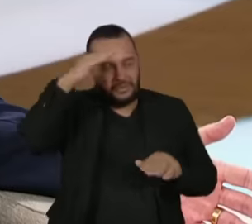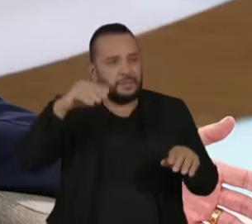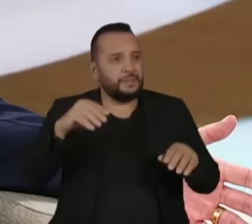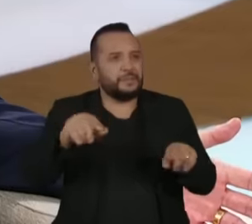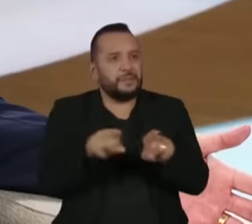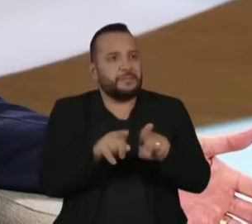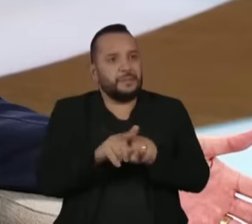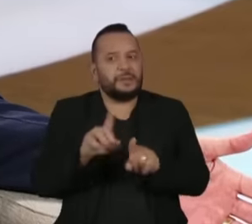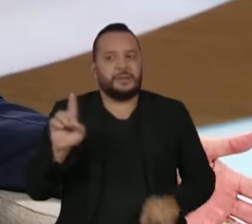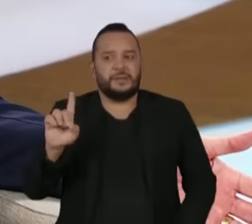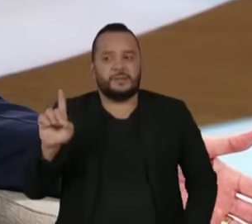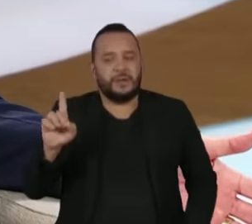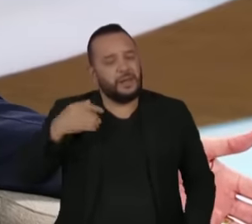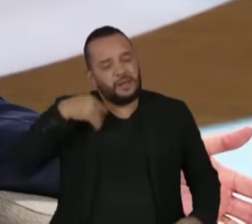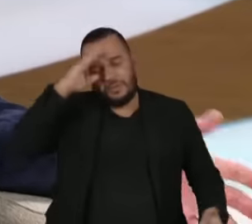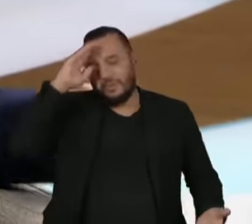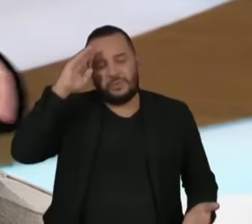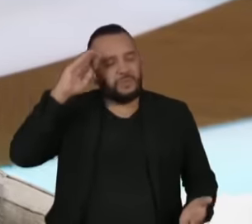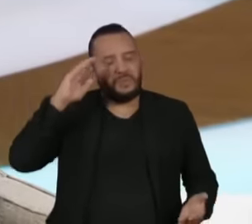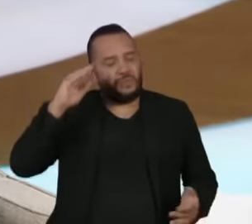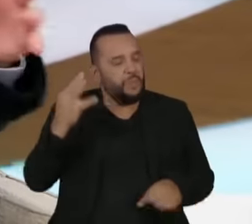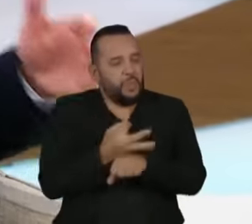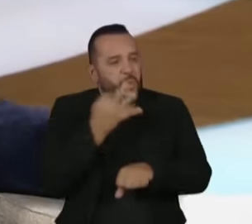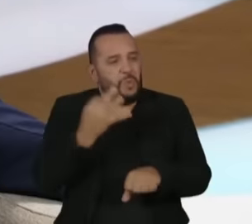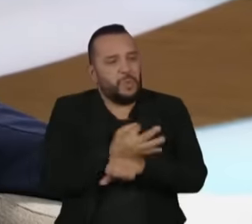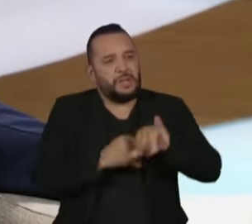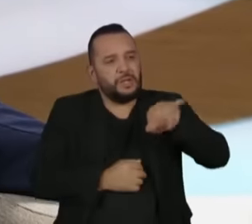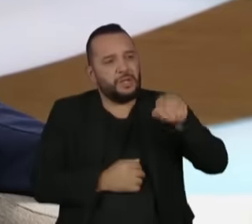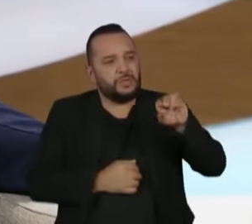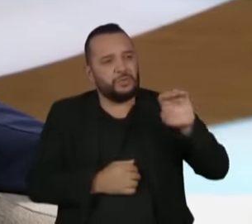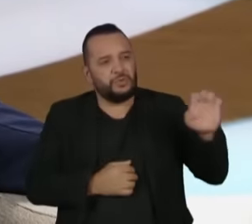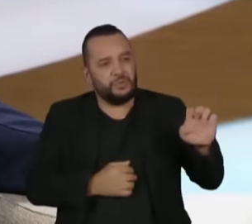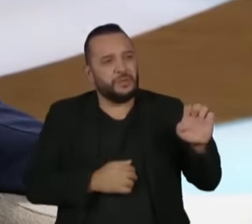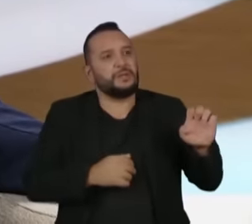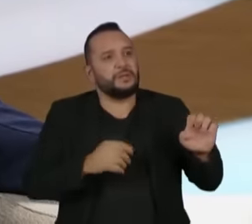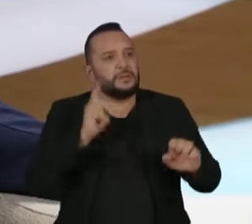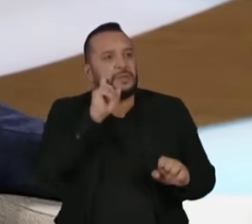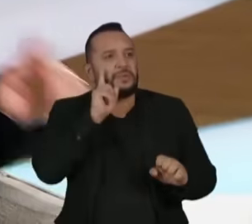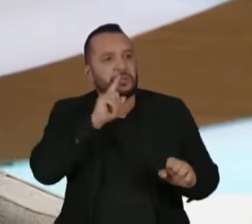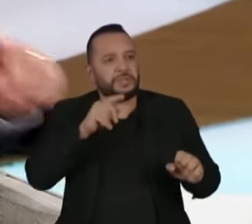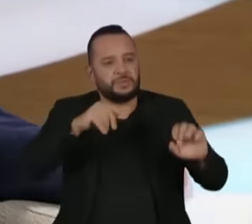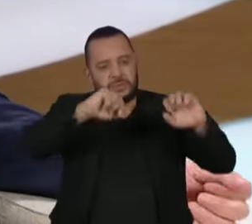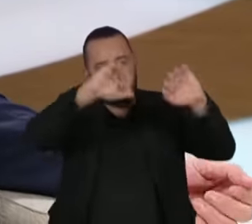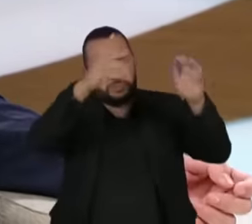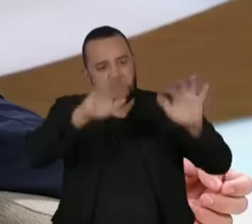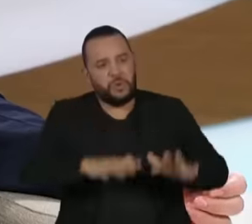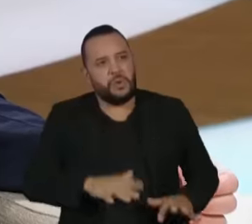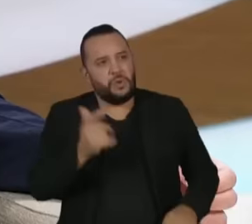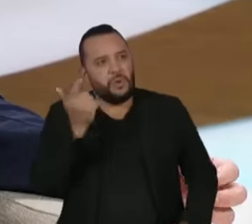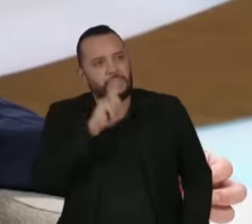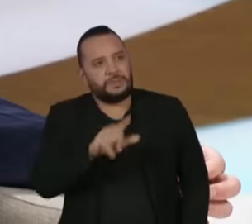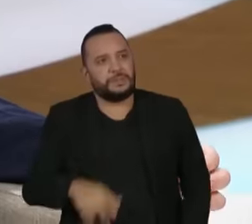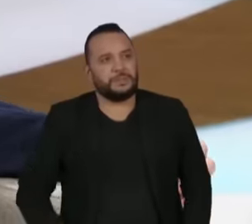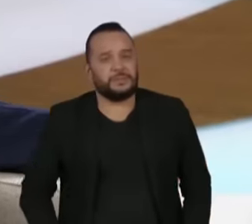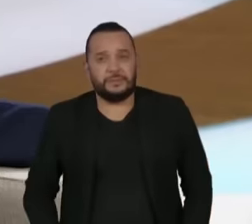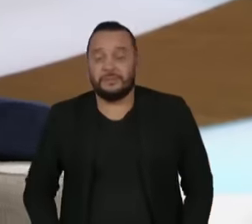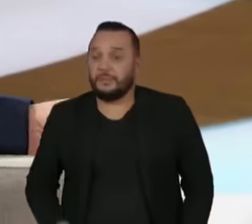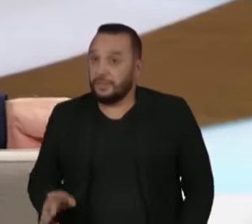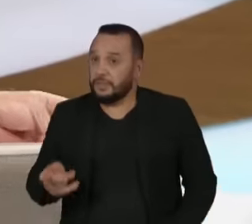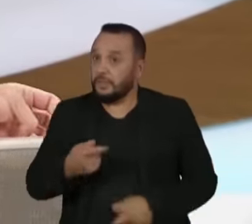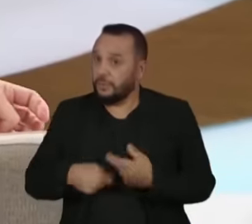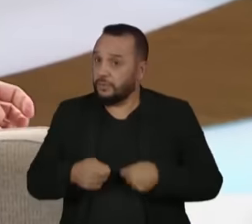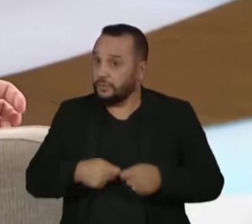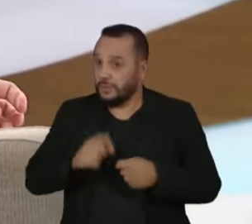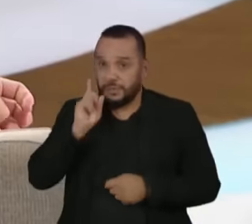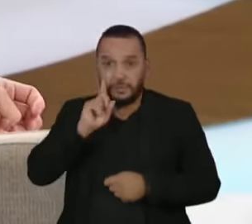né? Afundando os Estados Unidos de uma forma, está conseguindo afundar a grande potência mundial. Eu vou te falar uma coisa aqui, Fernando. A economia americana vai relativamente